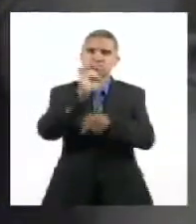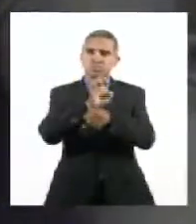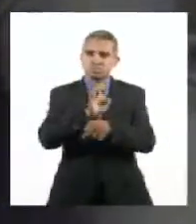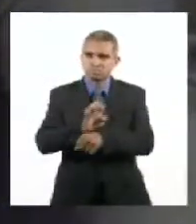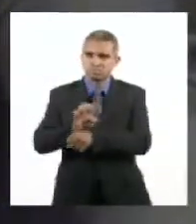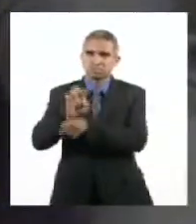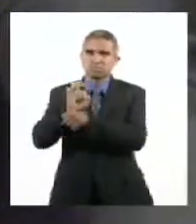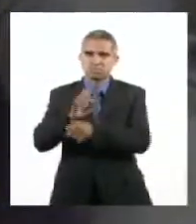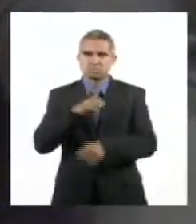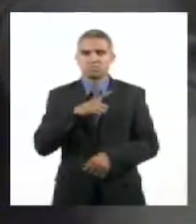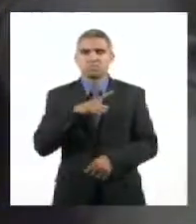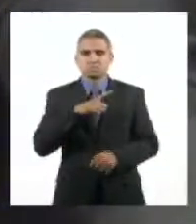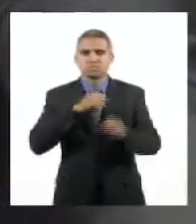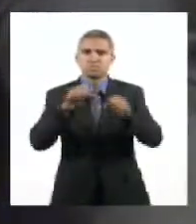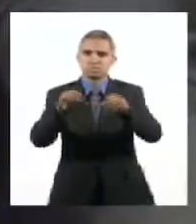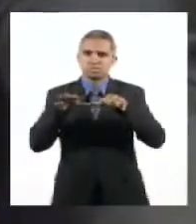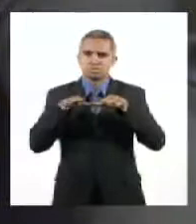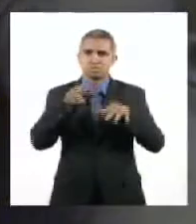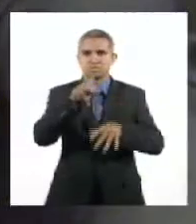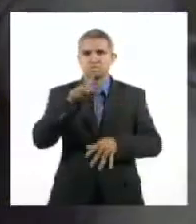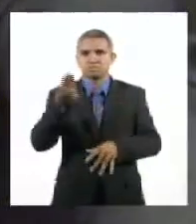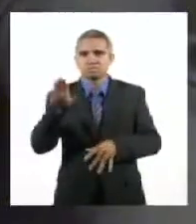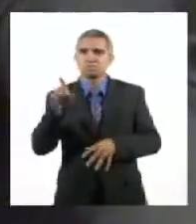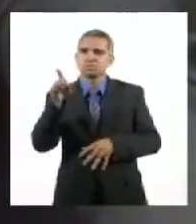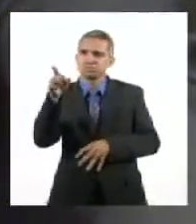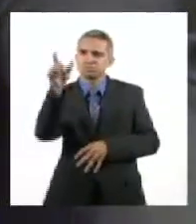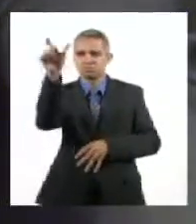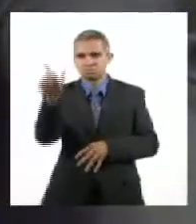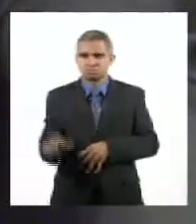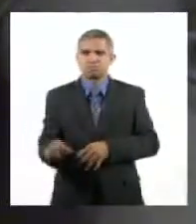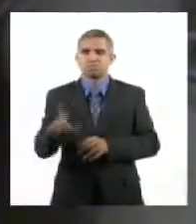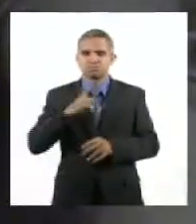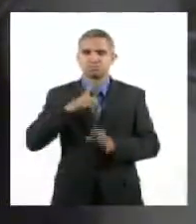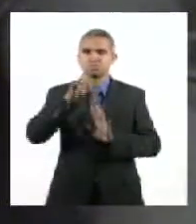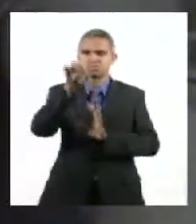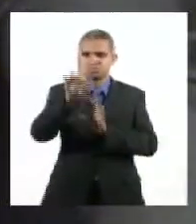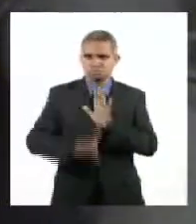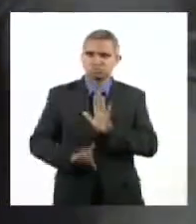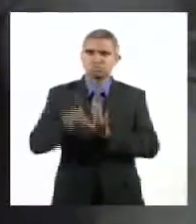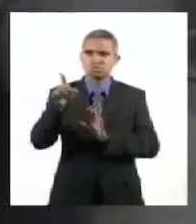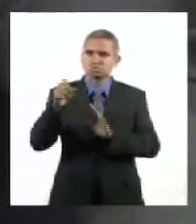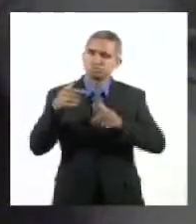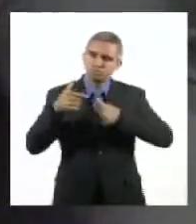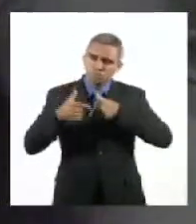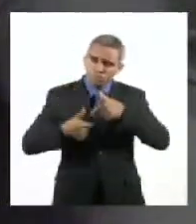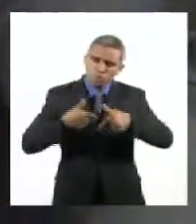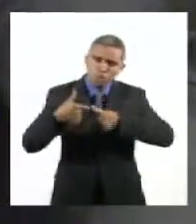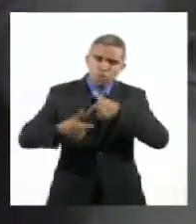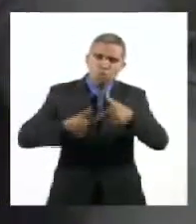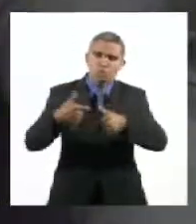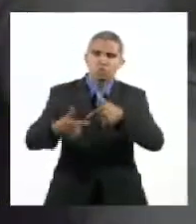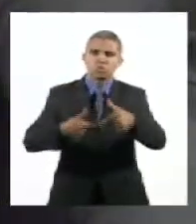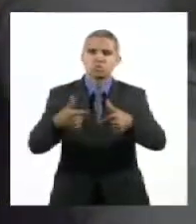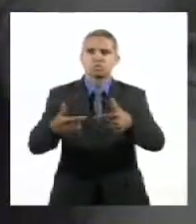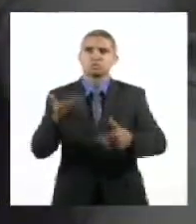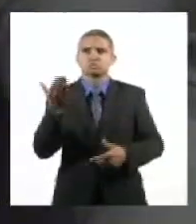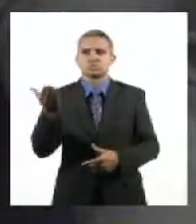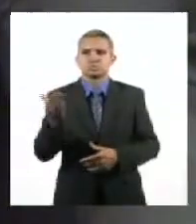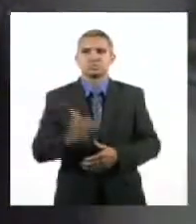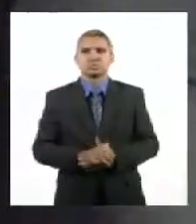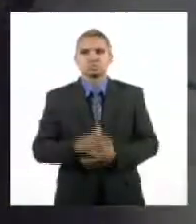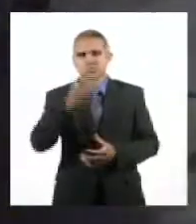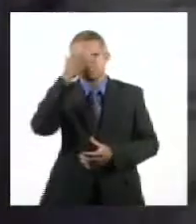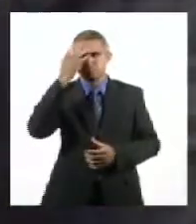audiências públicas e fazendo visita em loco, é respaldado para lutar pelos anseios